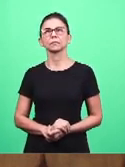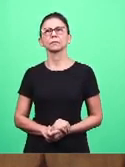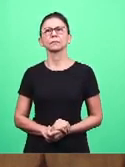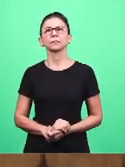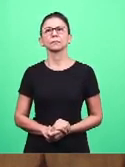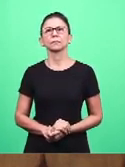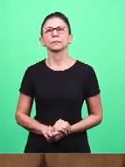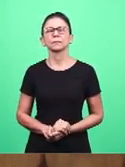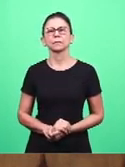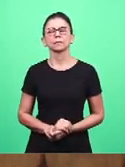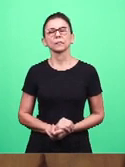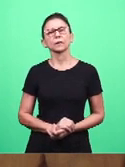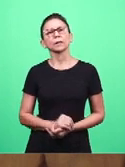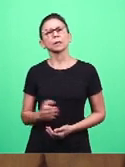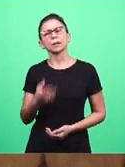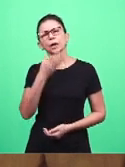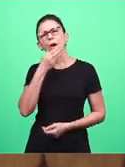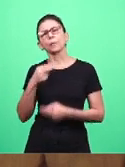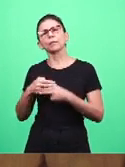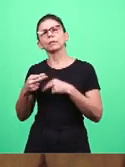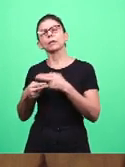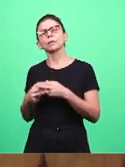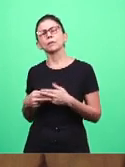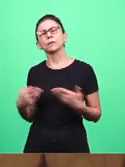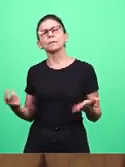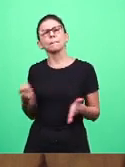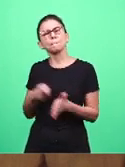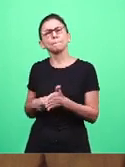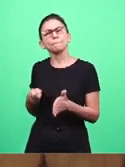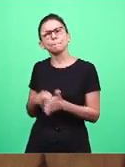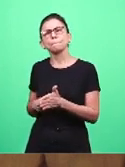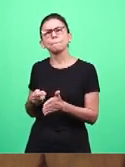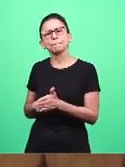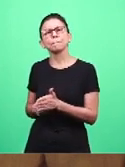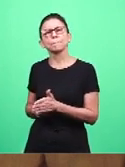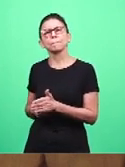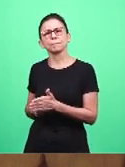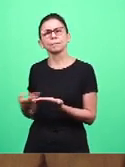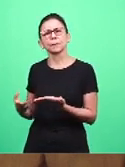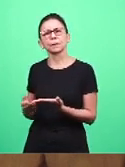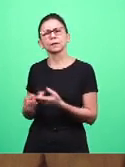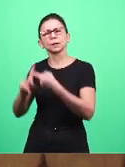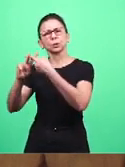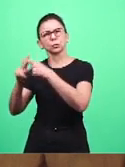A ocorrência que se deu lá, naquele tempo,